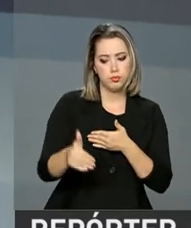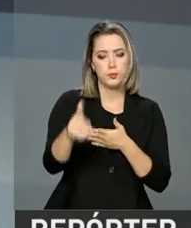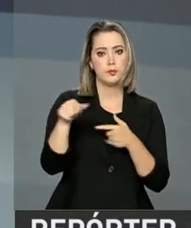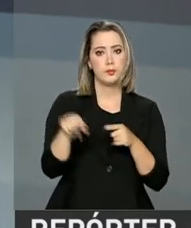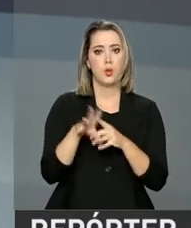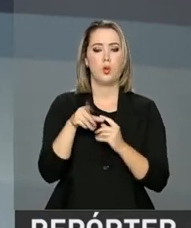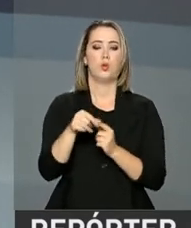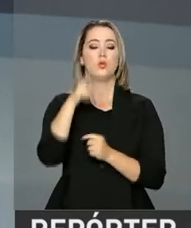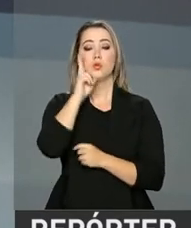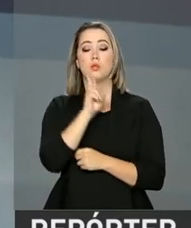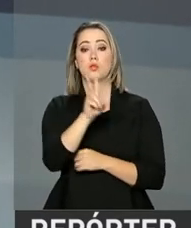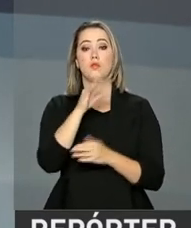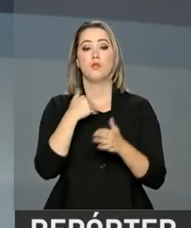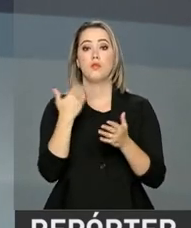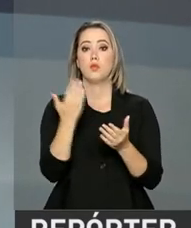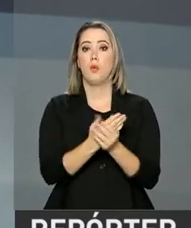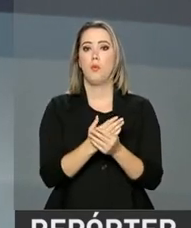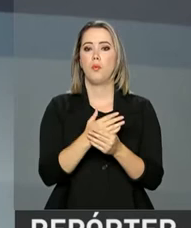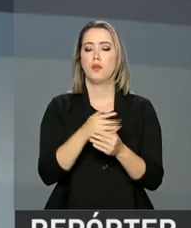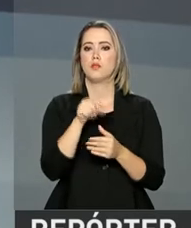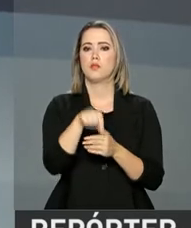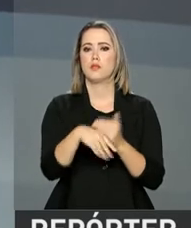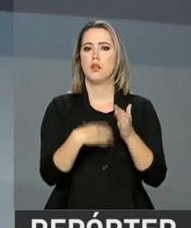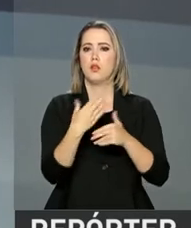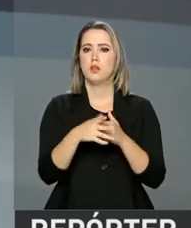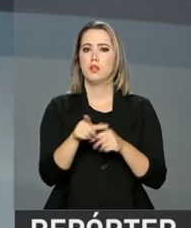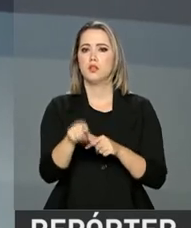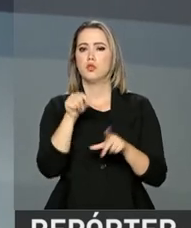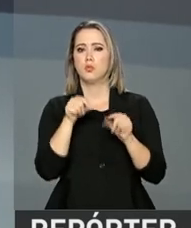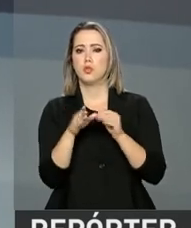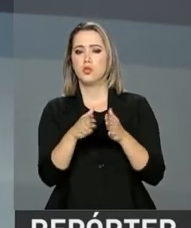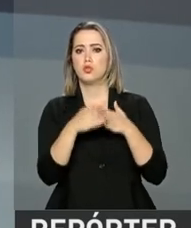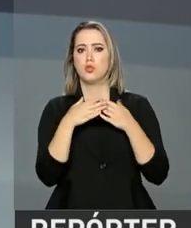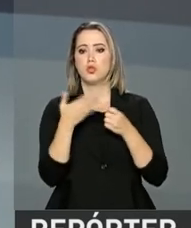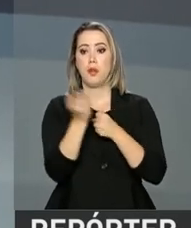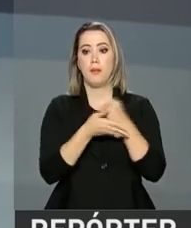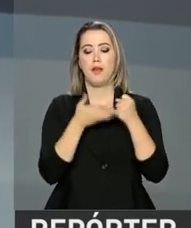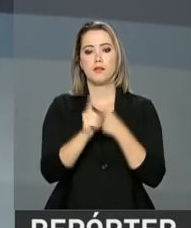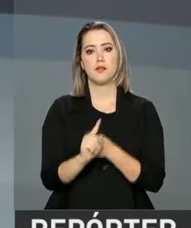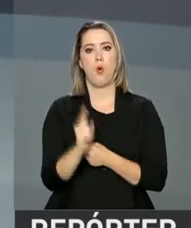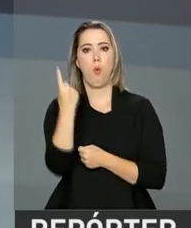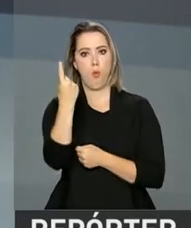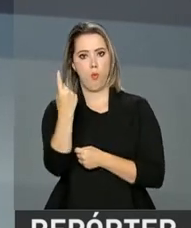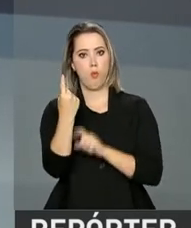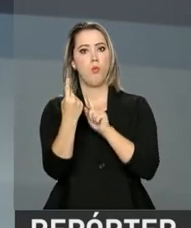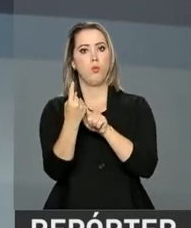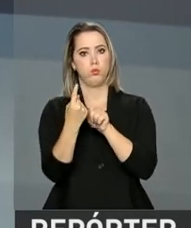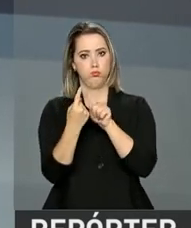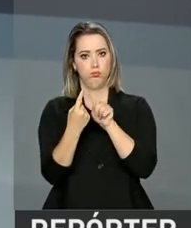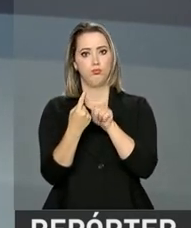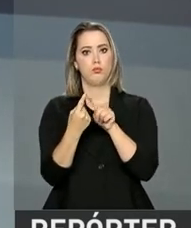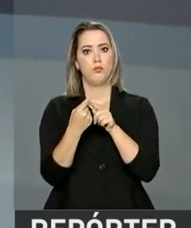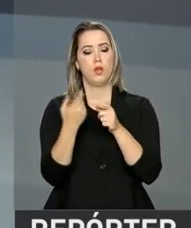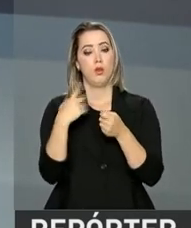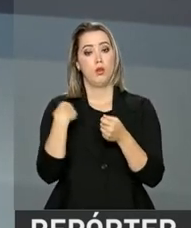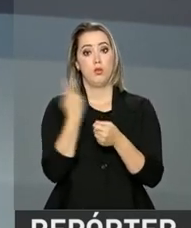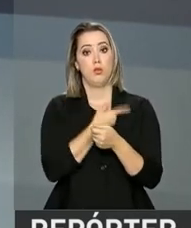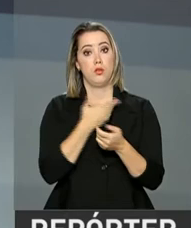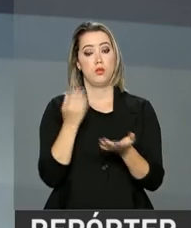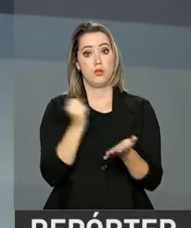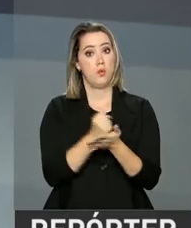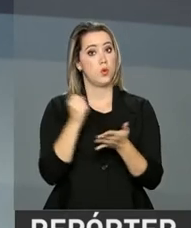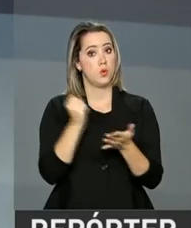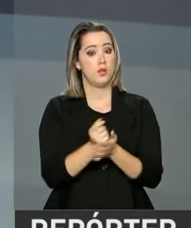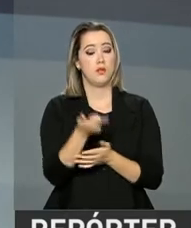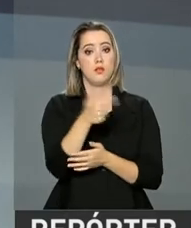o processo de demandas na faixa 1 estamos já tomando a contratação de 170 mil